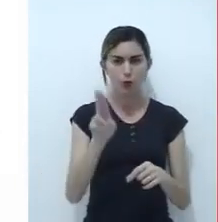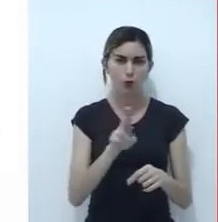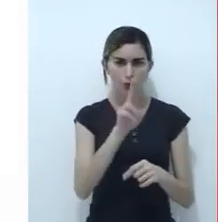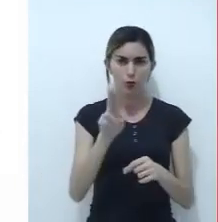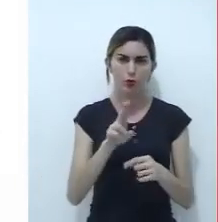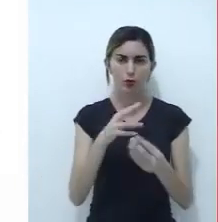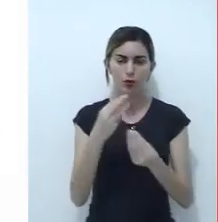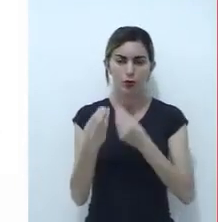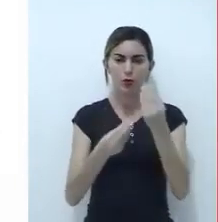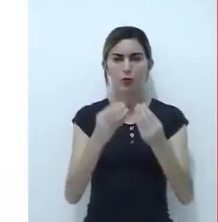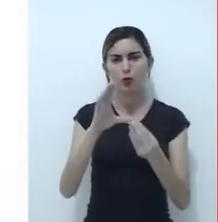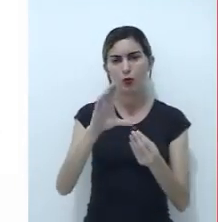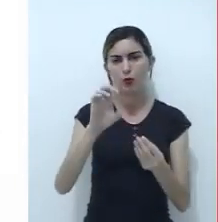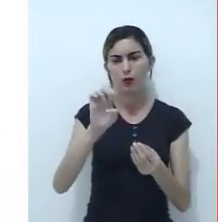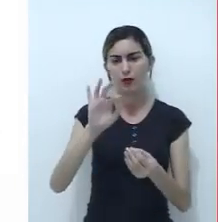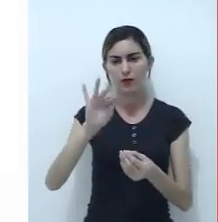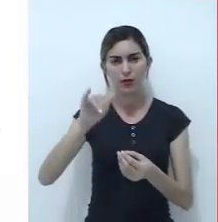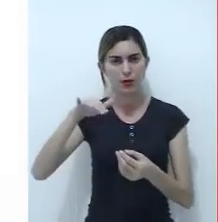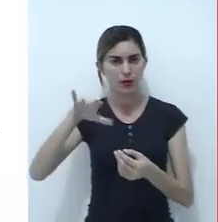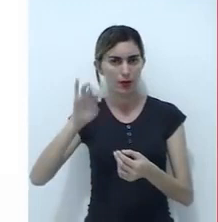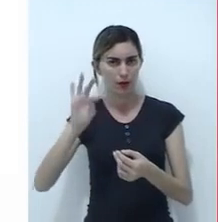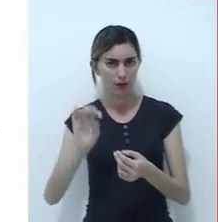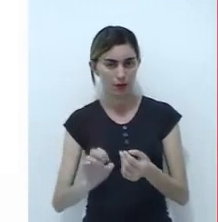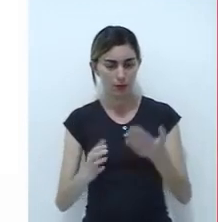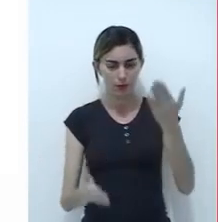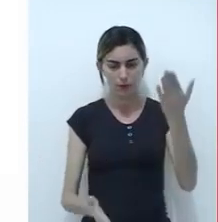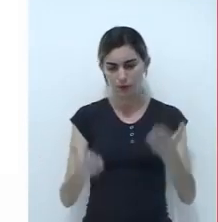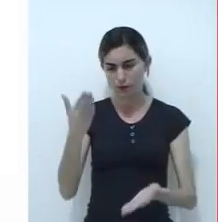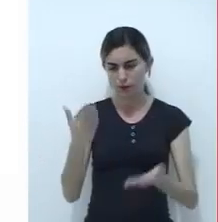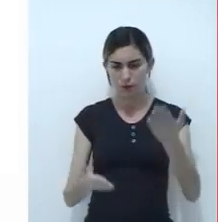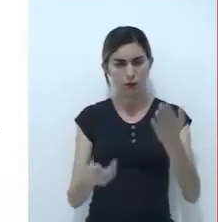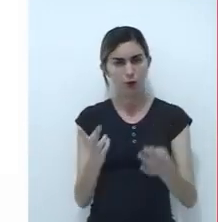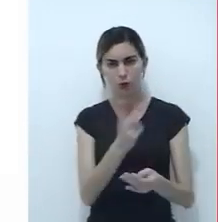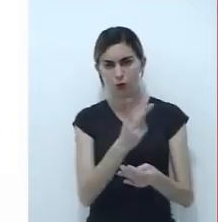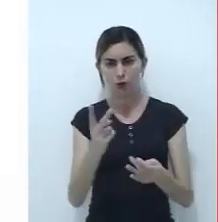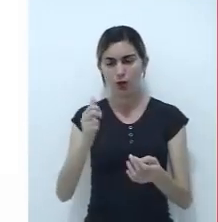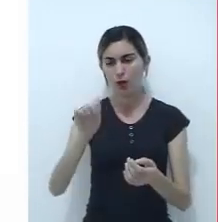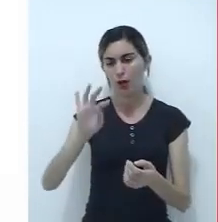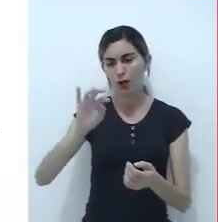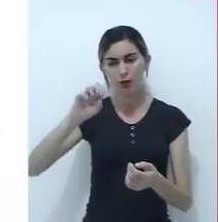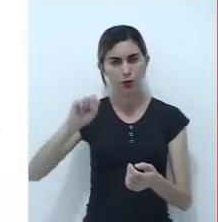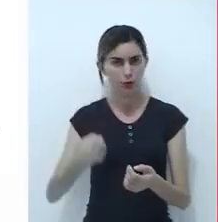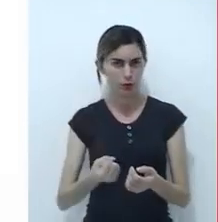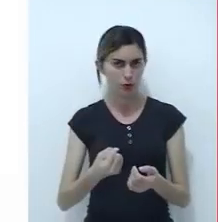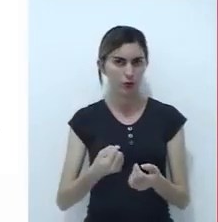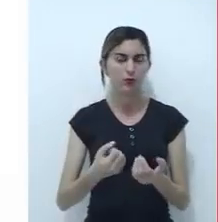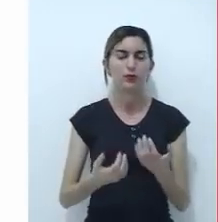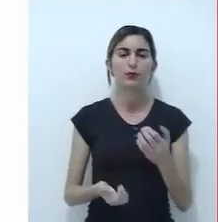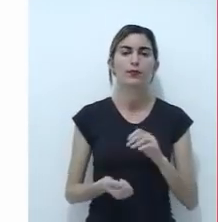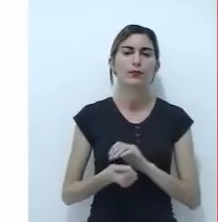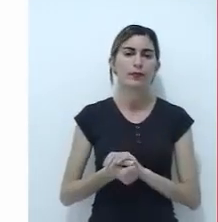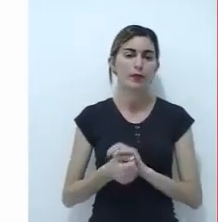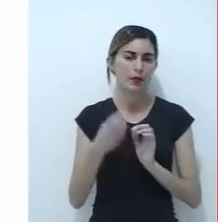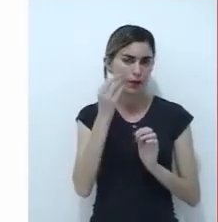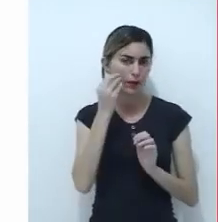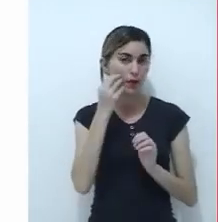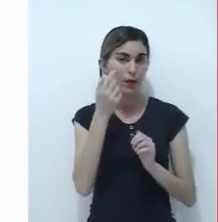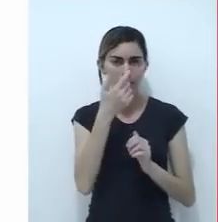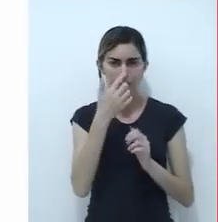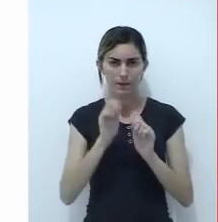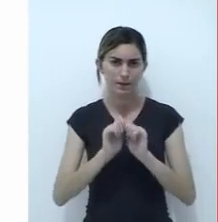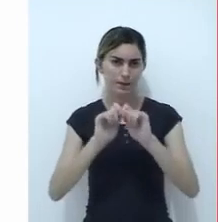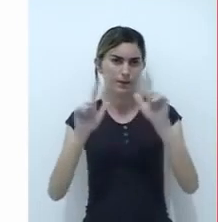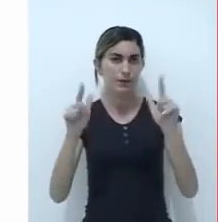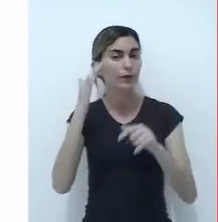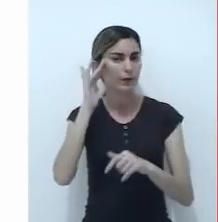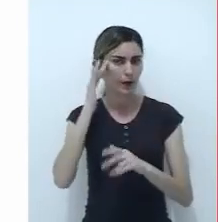usá-los como coeficientes. Balancear os outros átomos por tentativas. Bora ver uma imagem